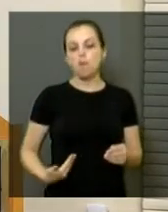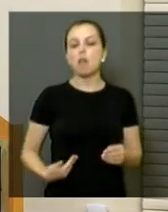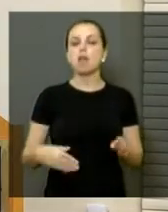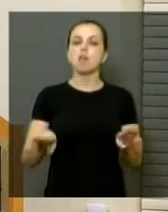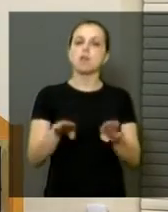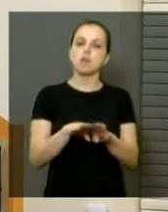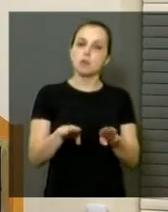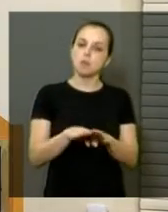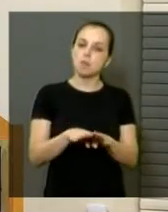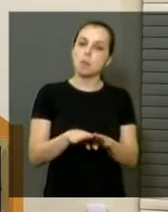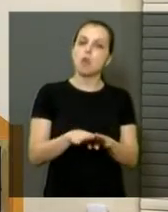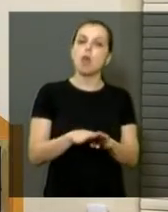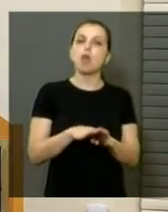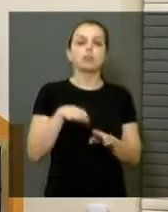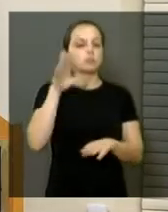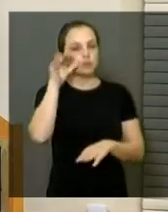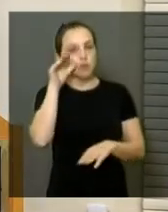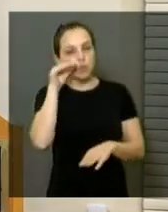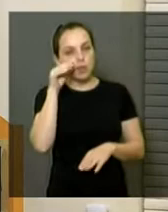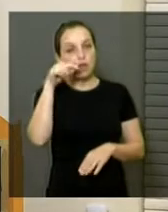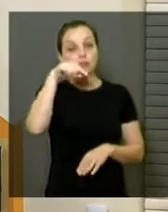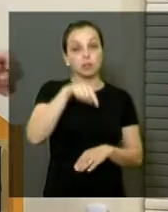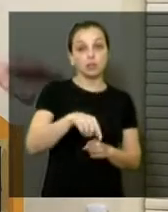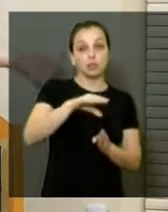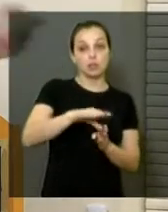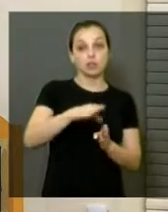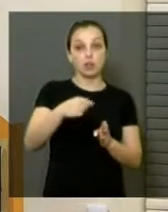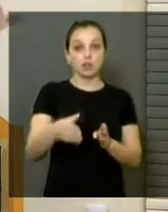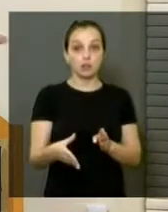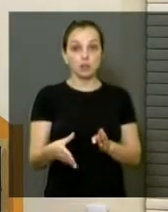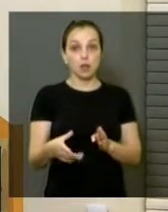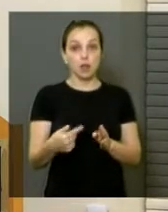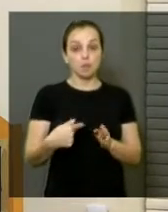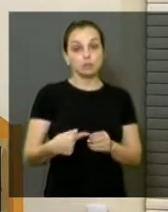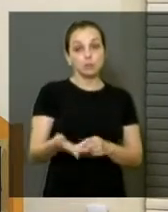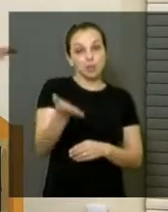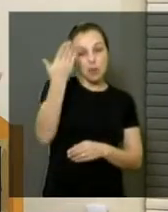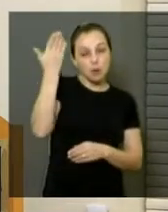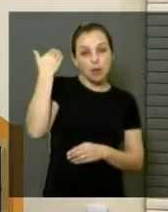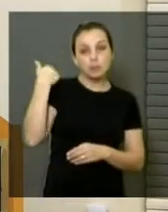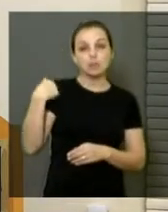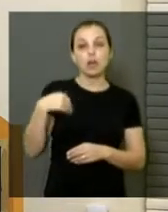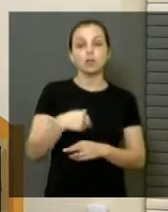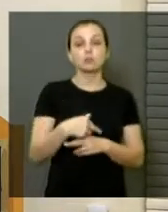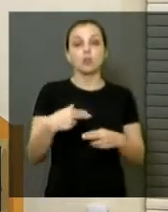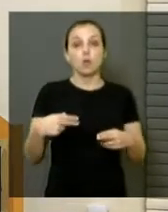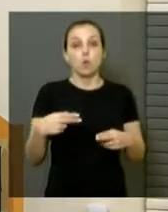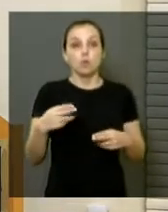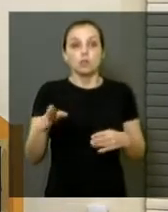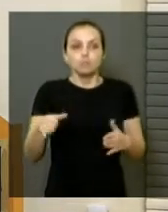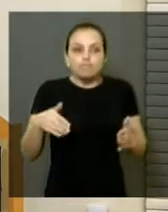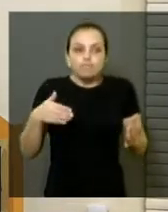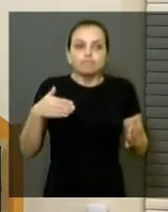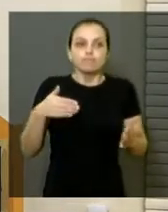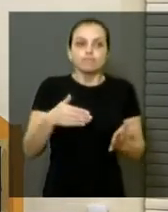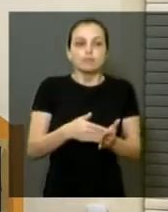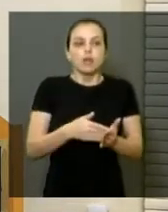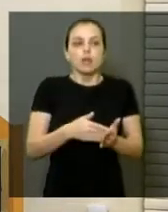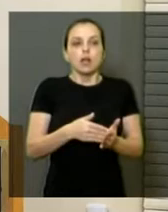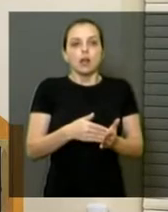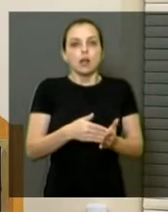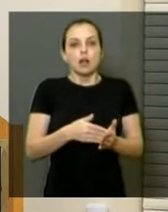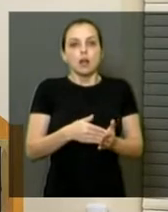seja com os servidores, muitas vezes aqui na Câmara, e acho que na semana passada a coisa chegou ao limite do que é tolerável,